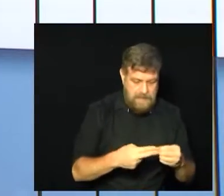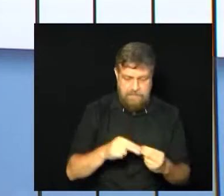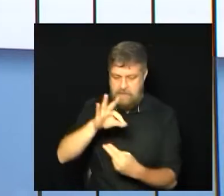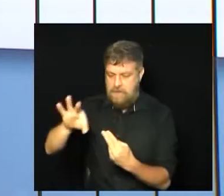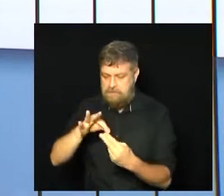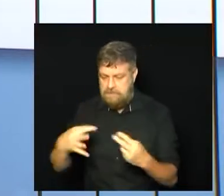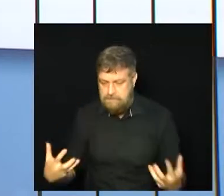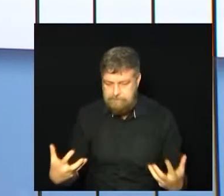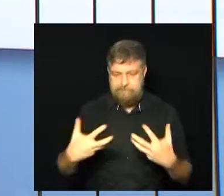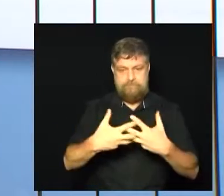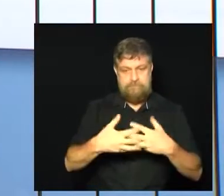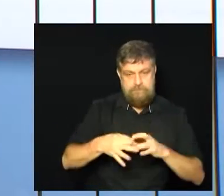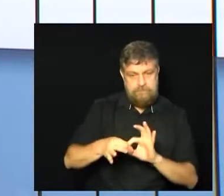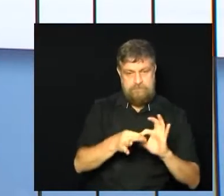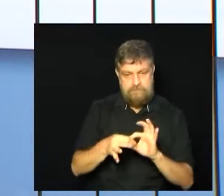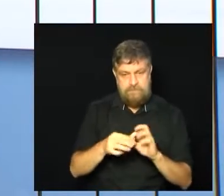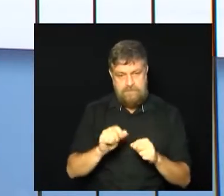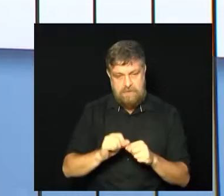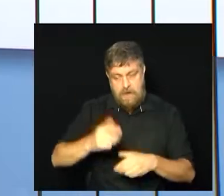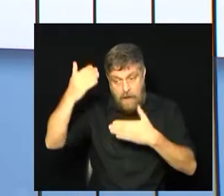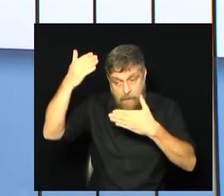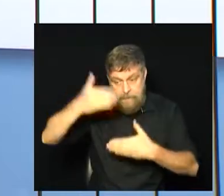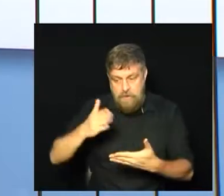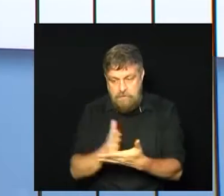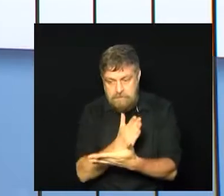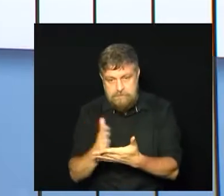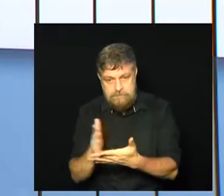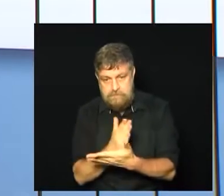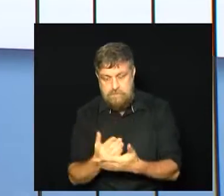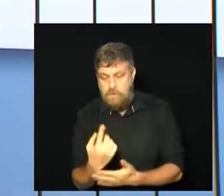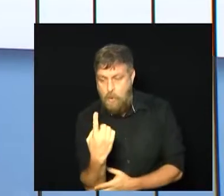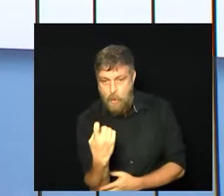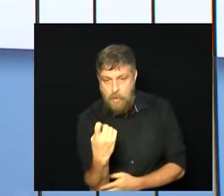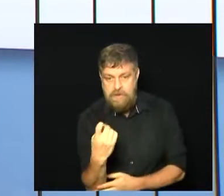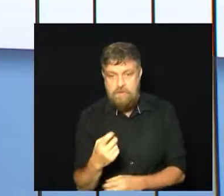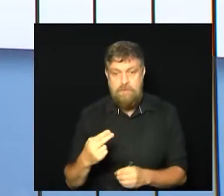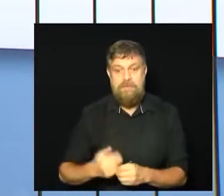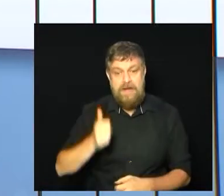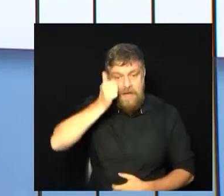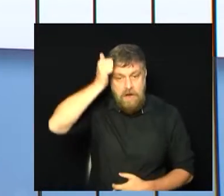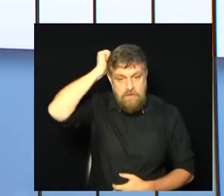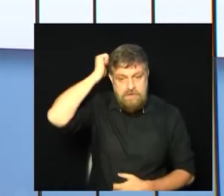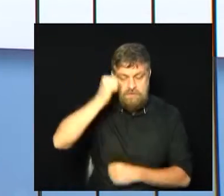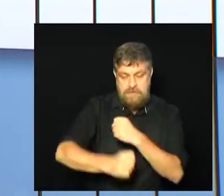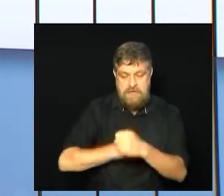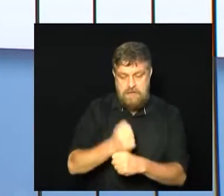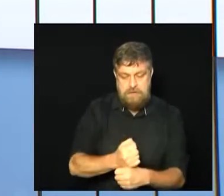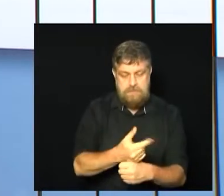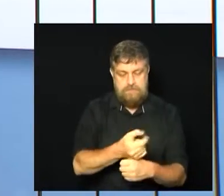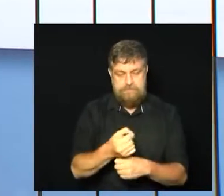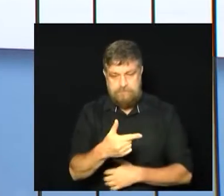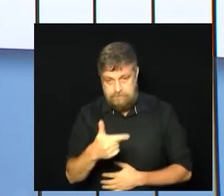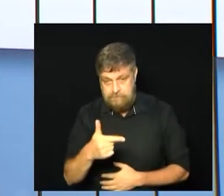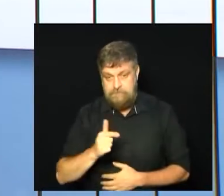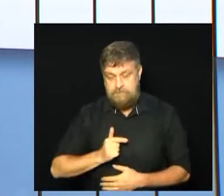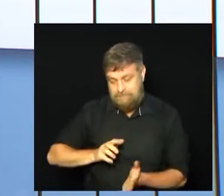um processo seletivo unificado para o vestibular de 2022. Dessa forma,